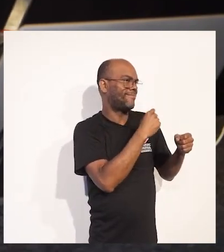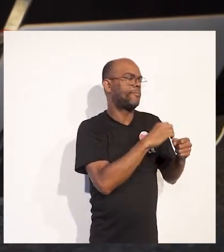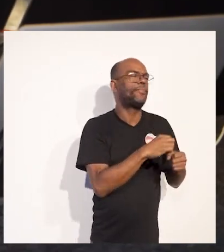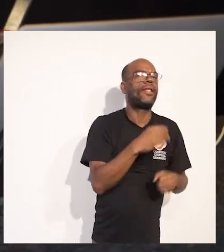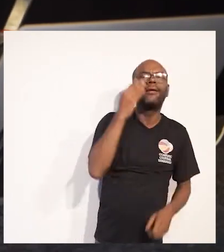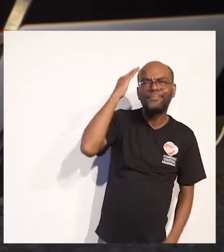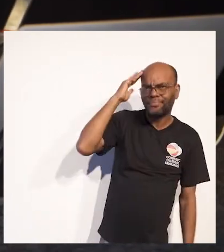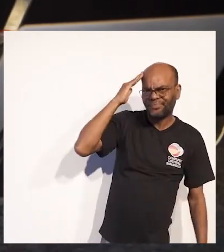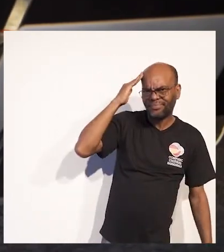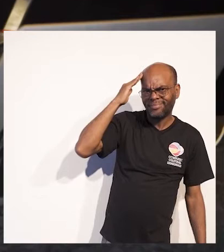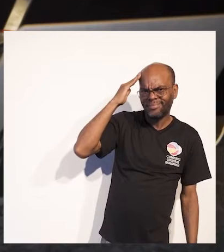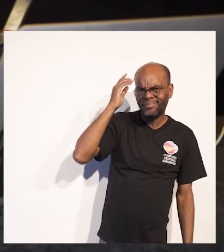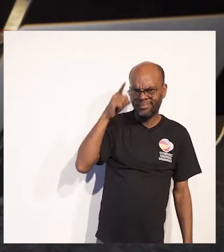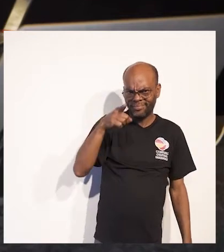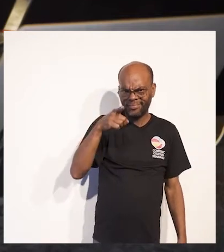Entenderam?